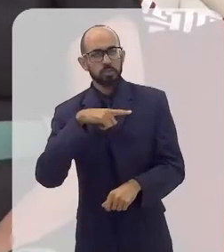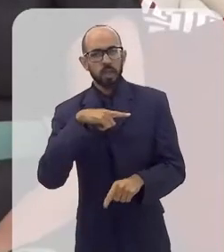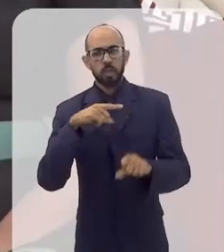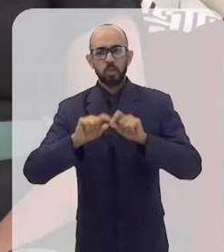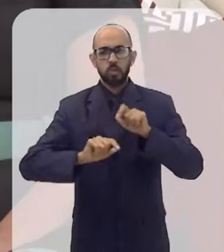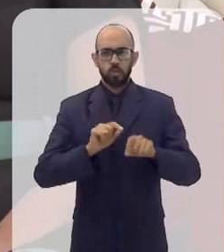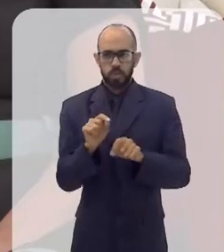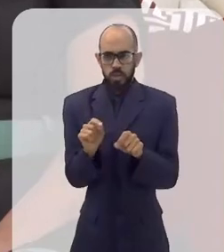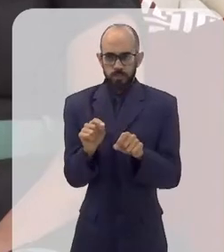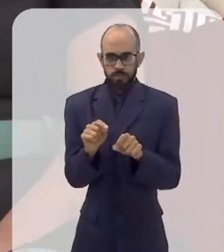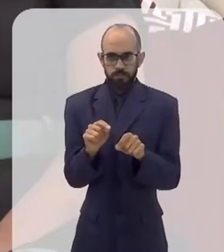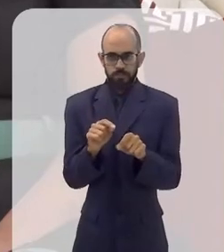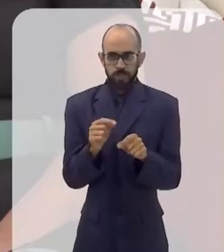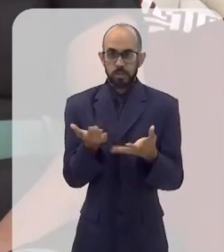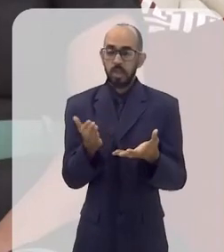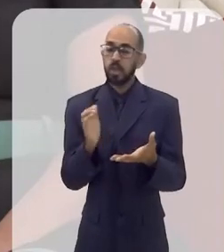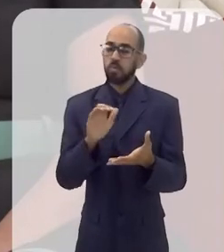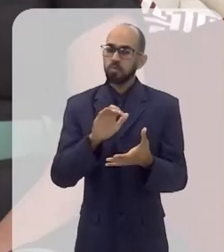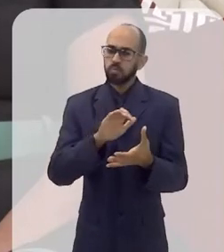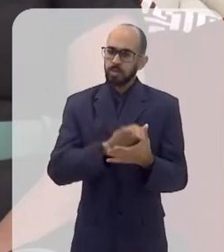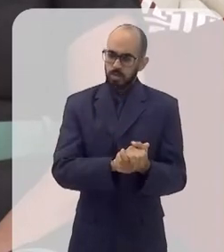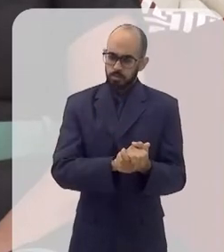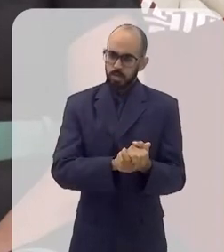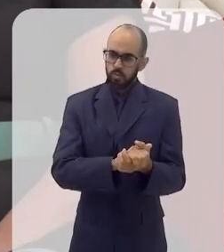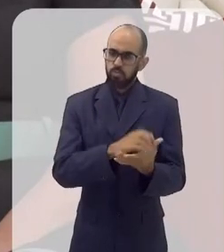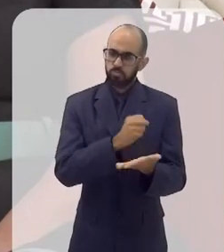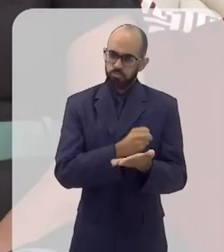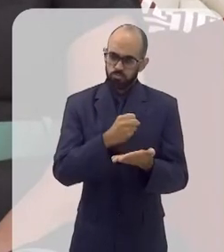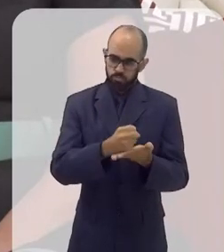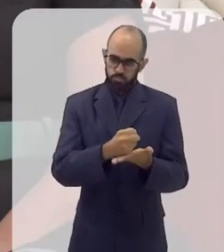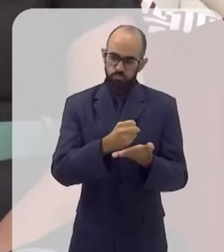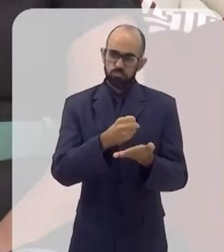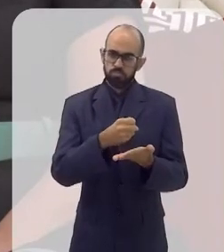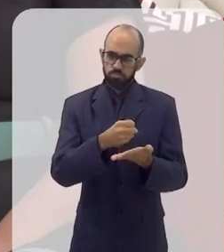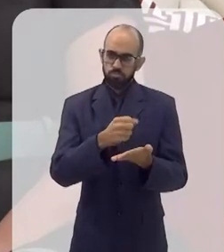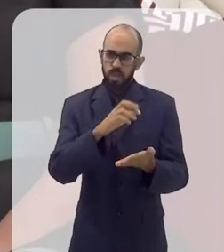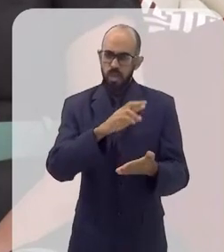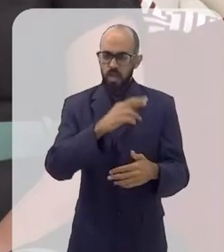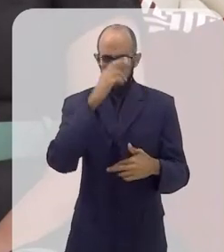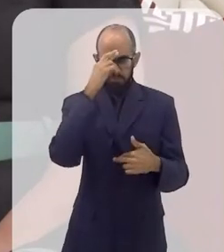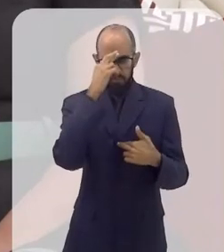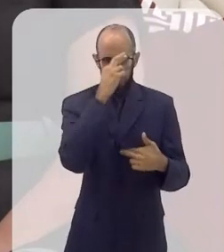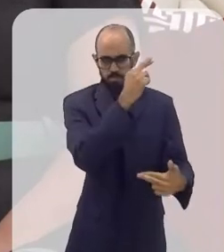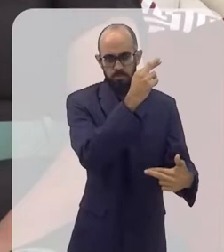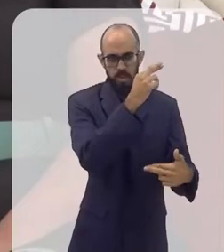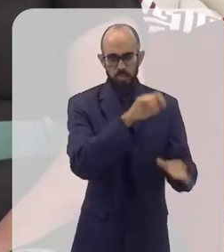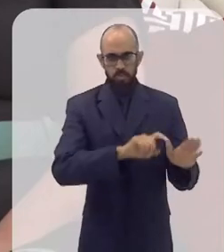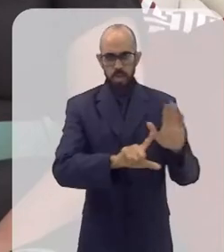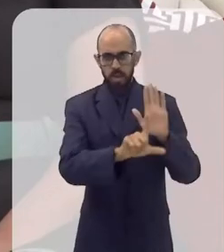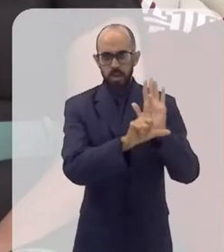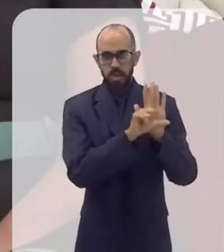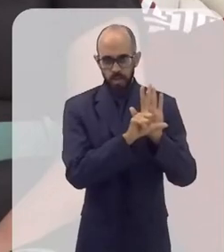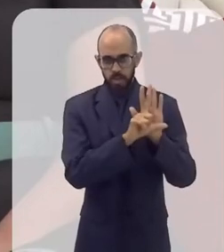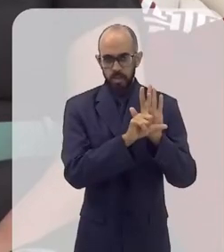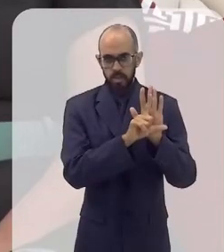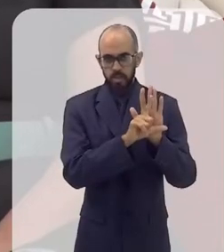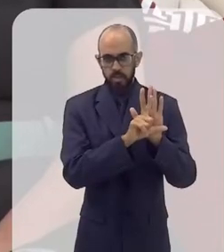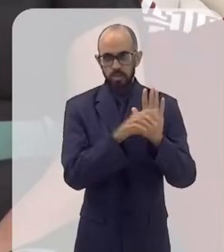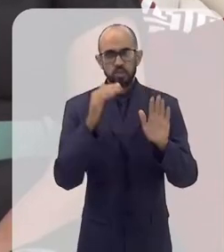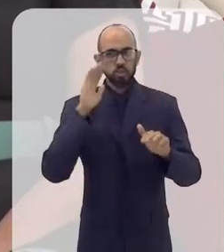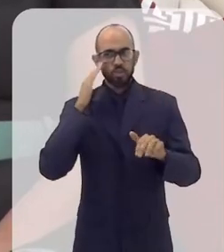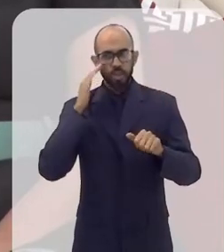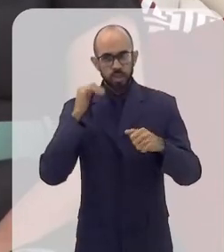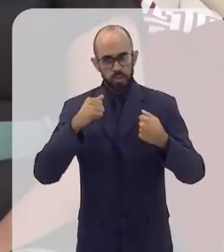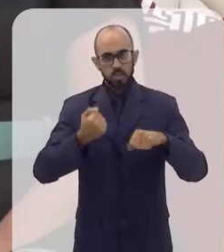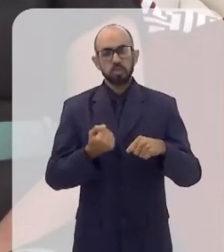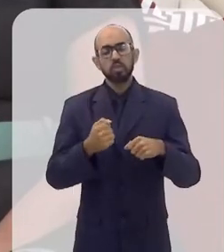temos a cerimônia civil. Todos nós acreditamos na honra e manutenção da lei, então